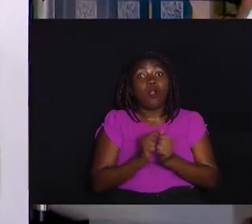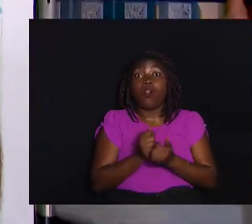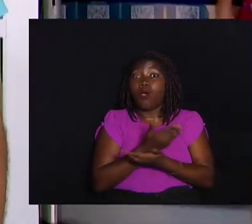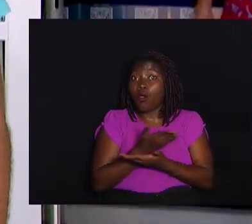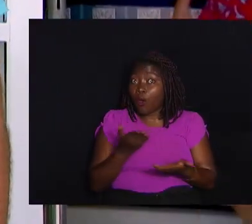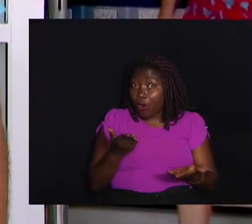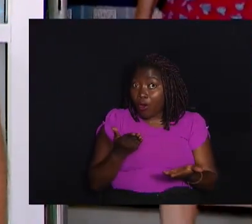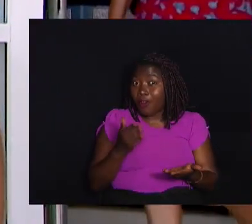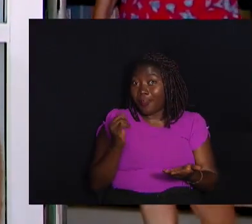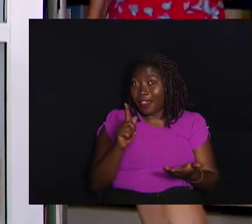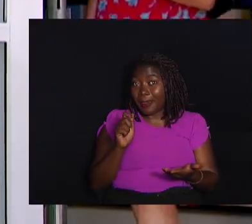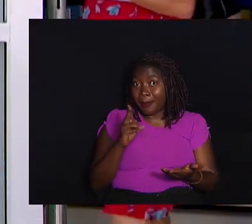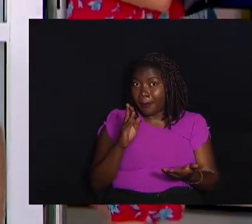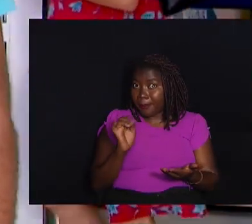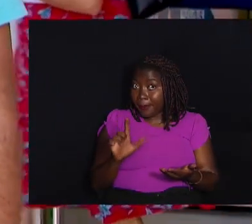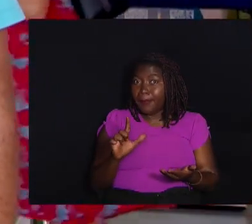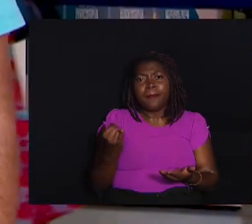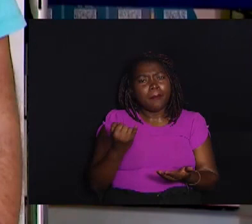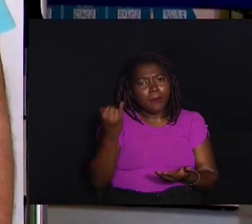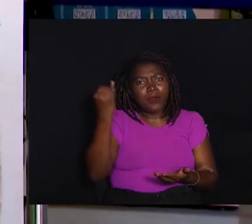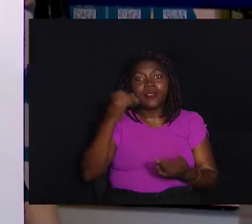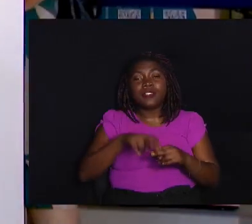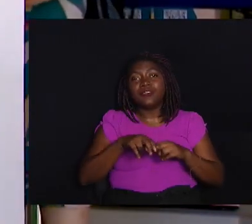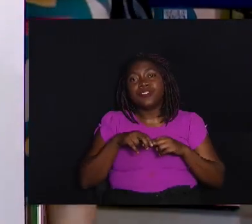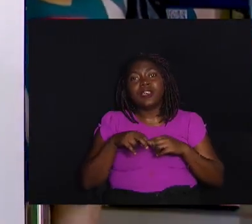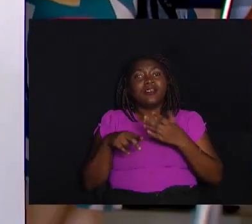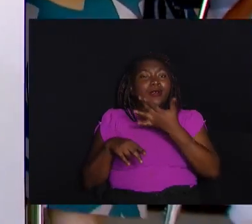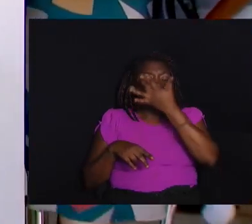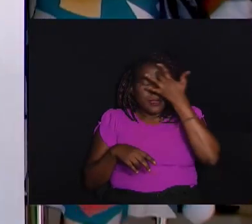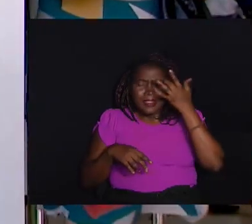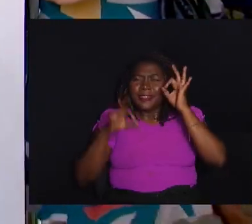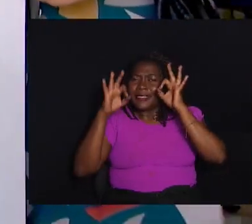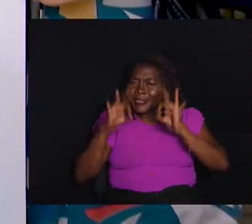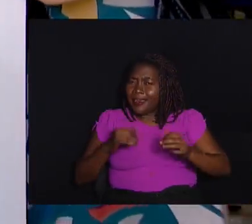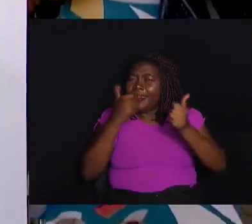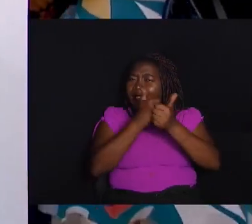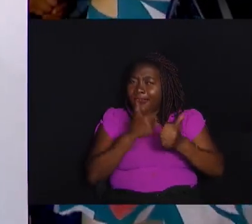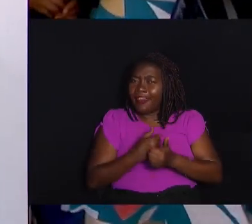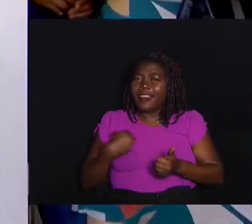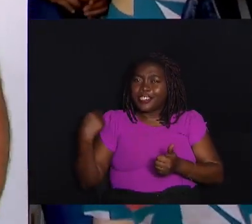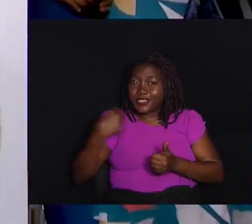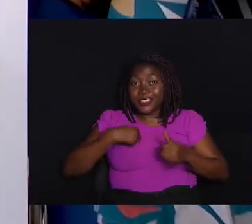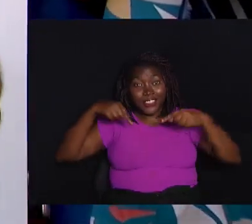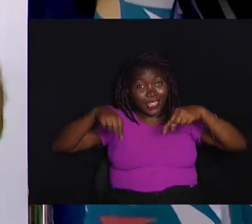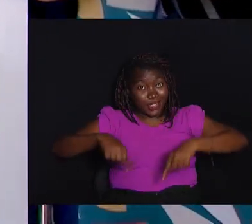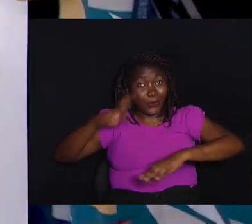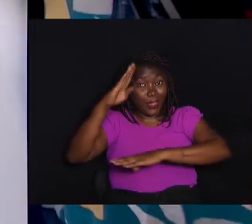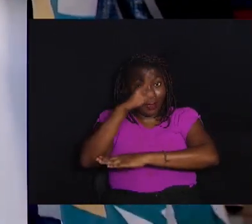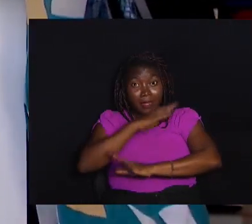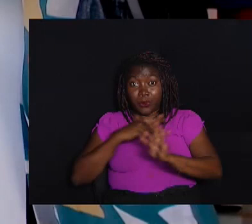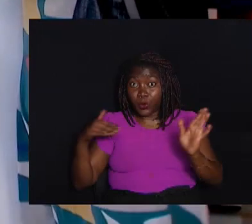Castro. Importante, né? Importante, porque as pessoas certamente que estão acompanhando a gente aqui no Câmara Total